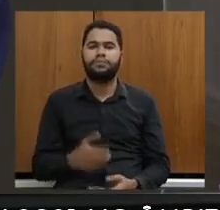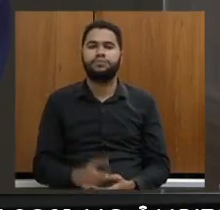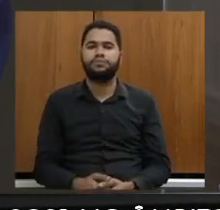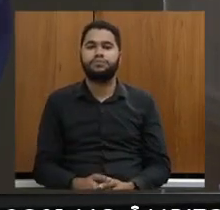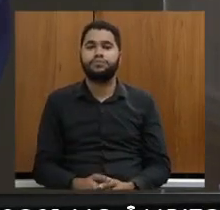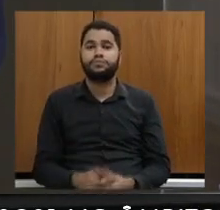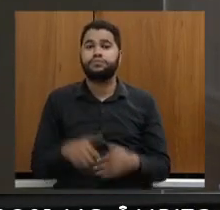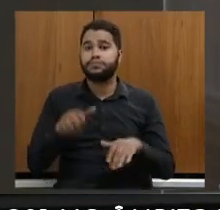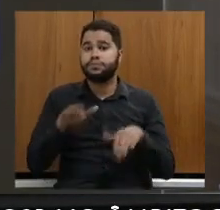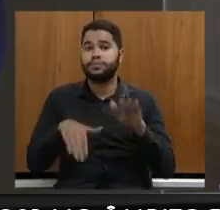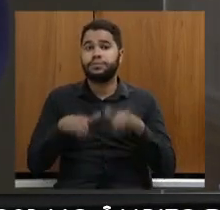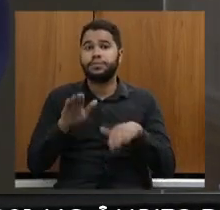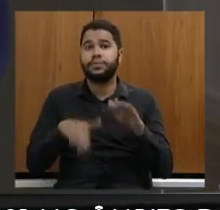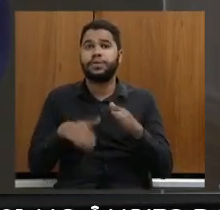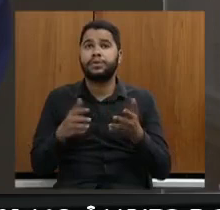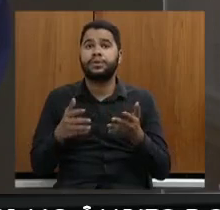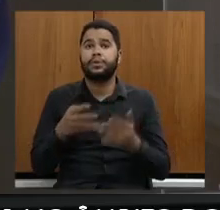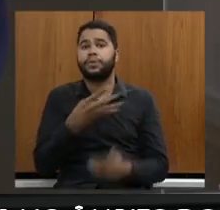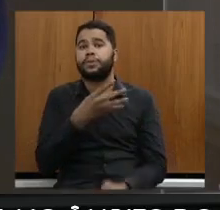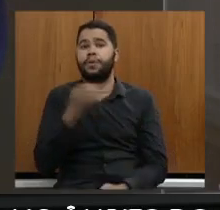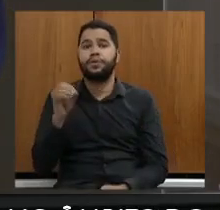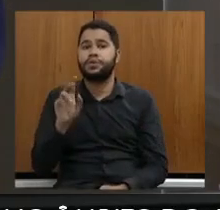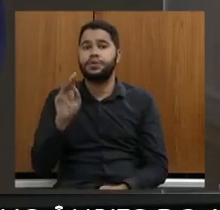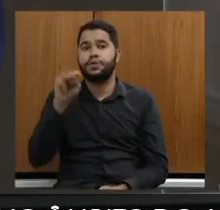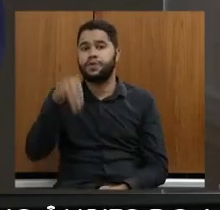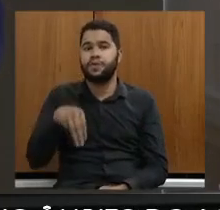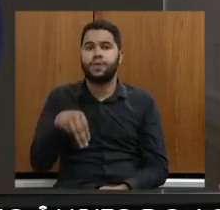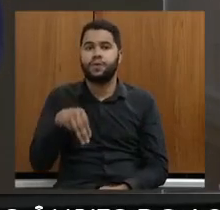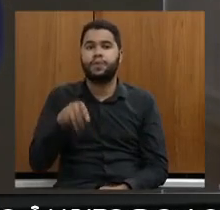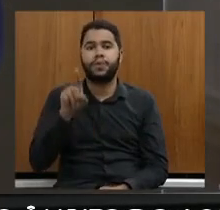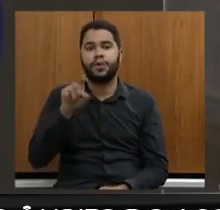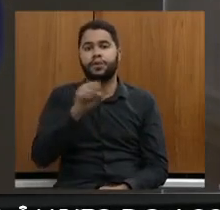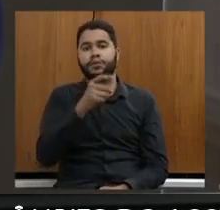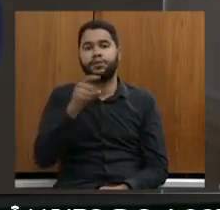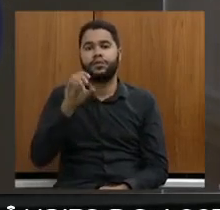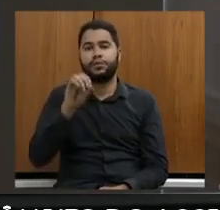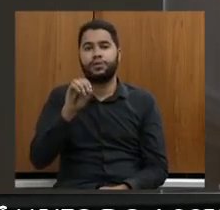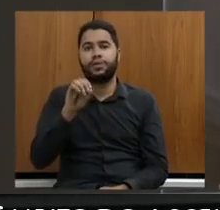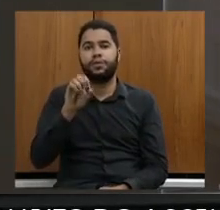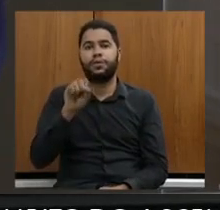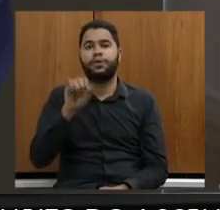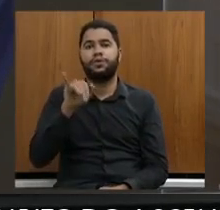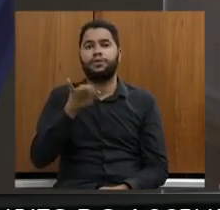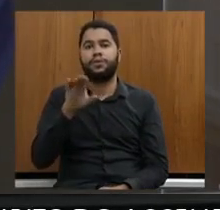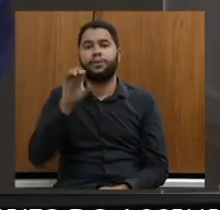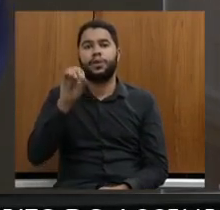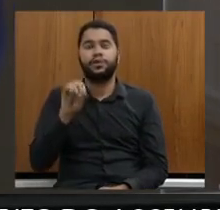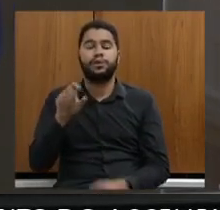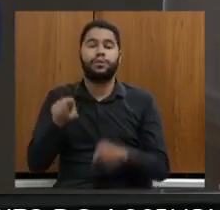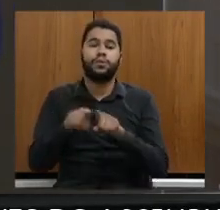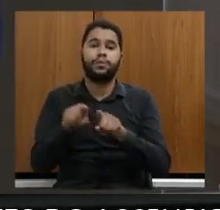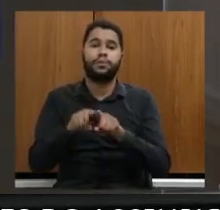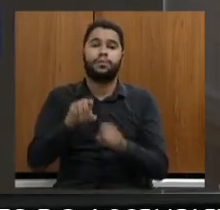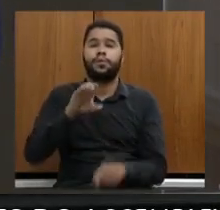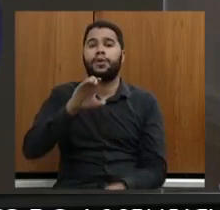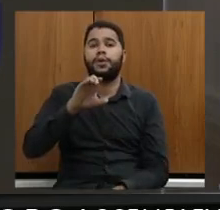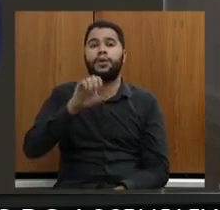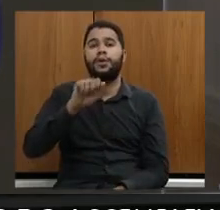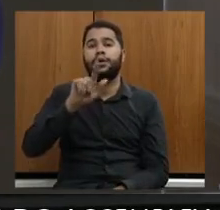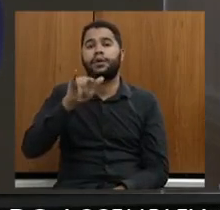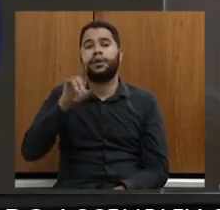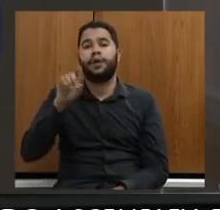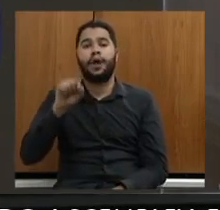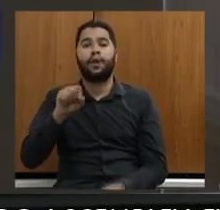e às vezes tem aqui é 400 km já em São Sebastião do Paraíso Fortaleza de Minas ou tava em Caldas ou importa de